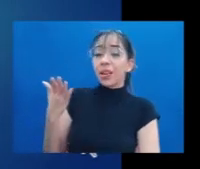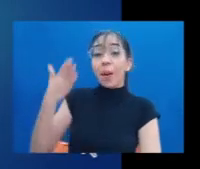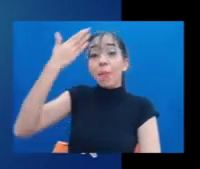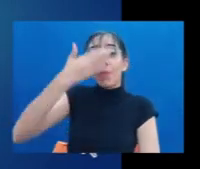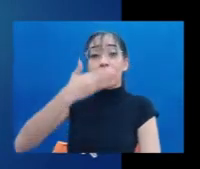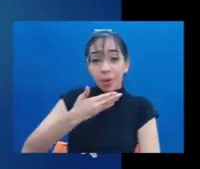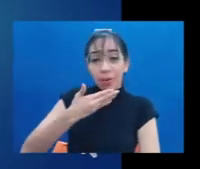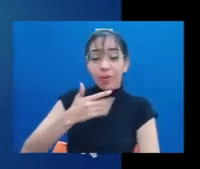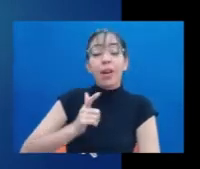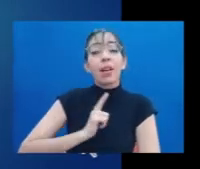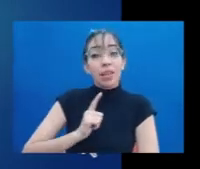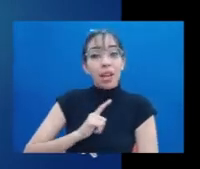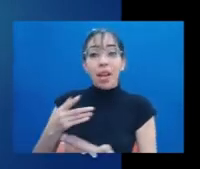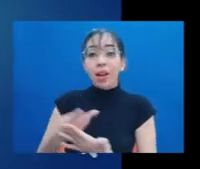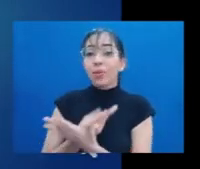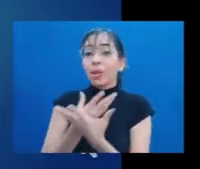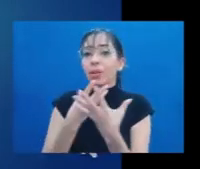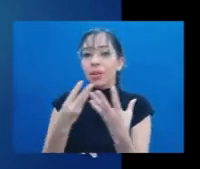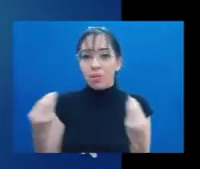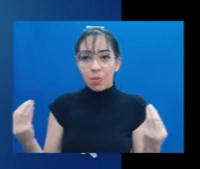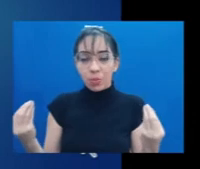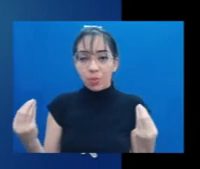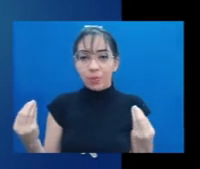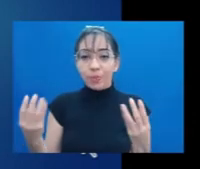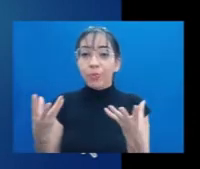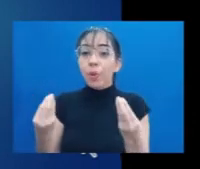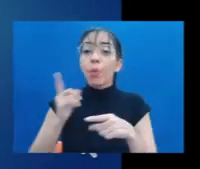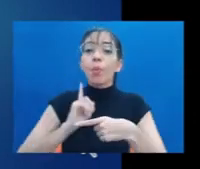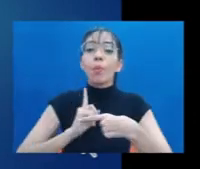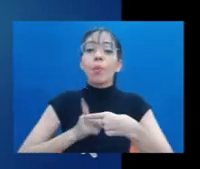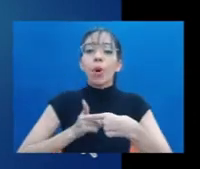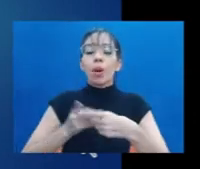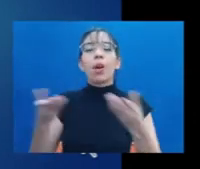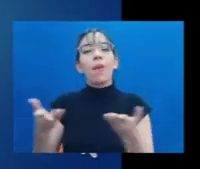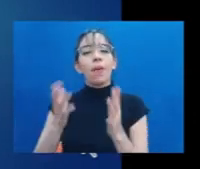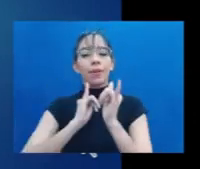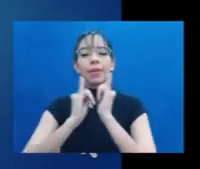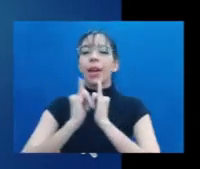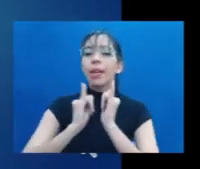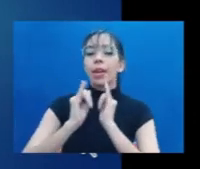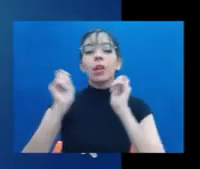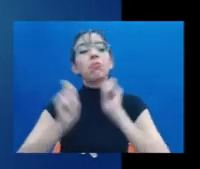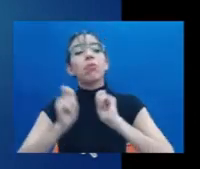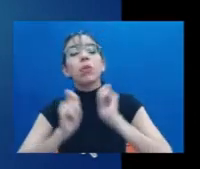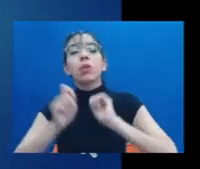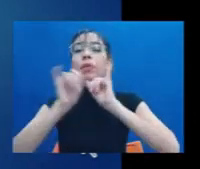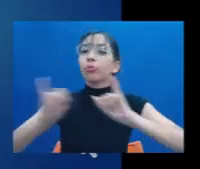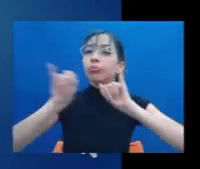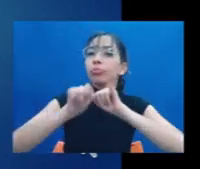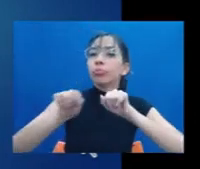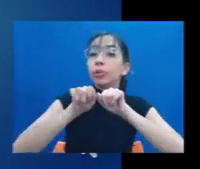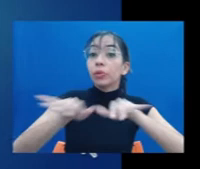acontecendo, a gente tem os relatos. Hoje em dia essas informações, elas são mais acessíveis do que décadas atrás, porque hoje, né, com a internet, com